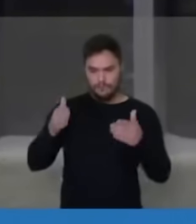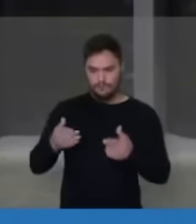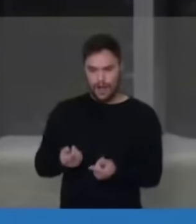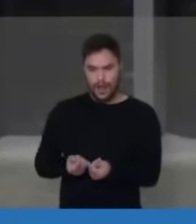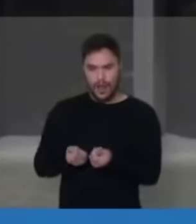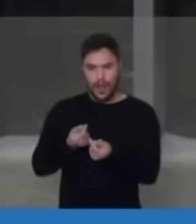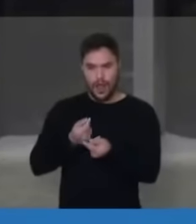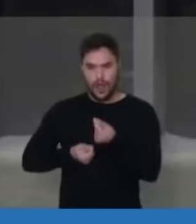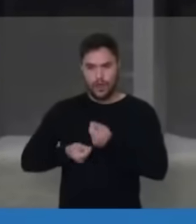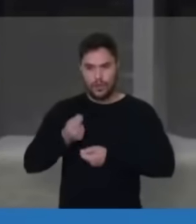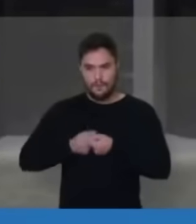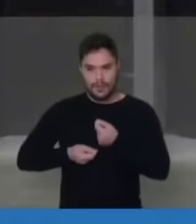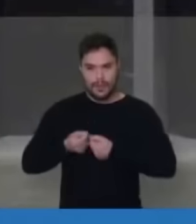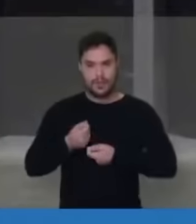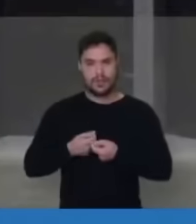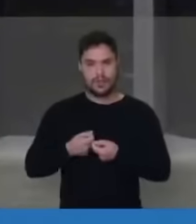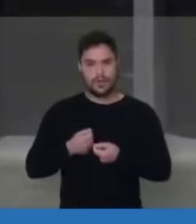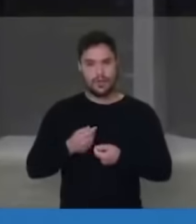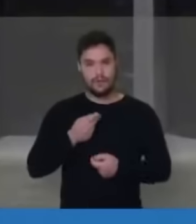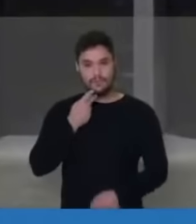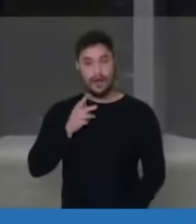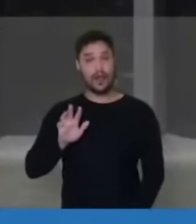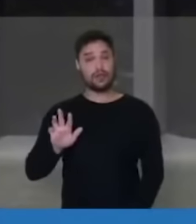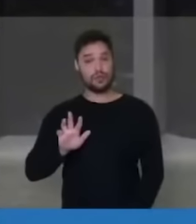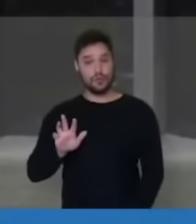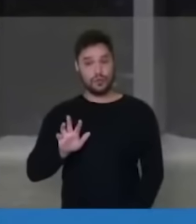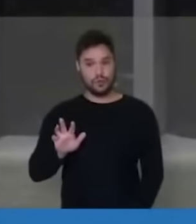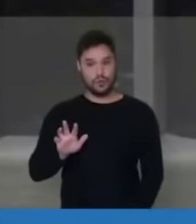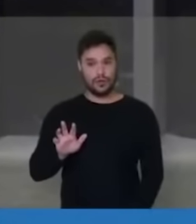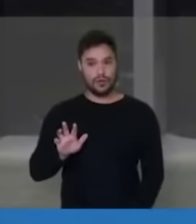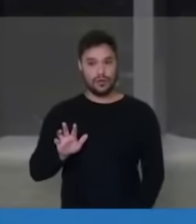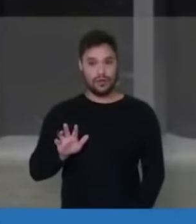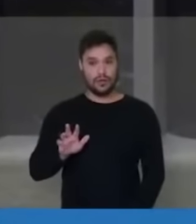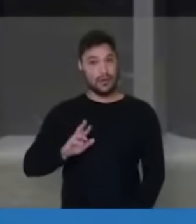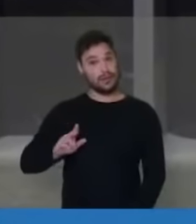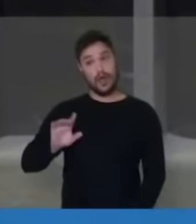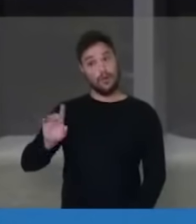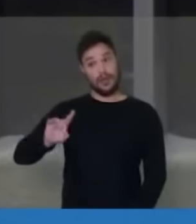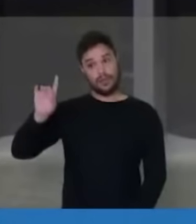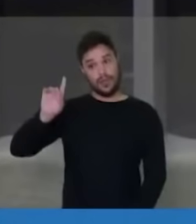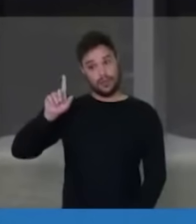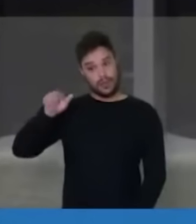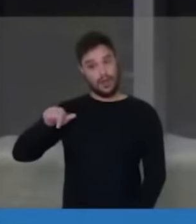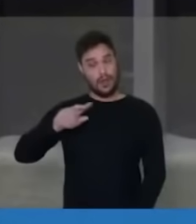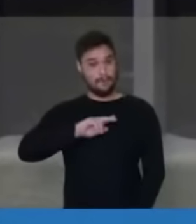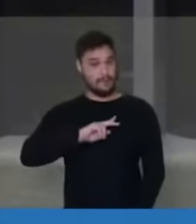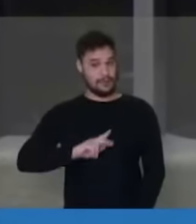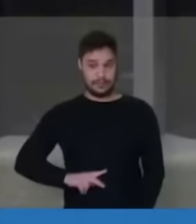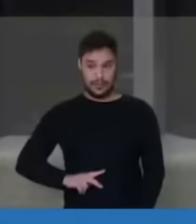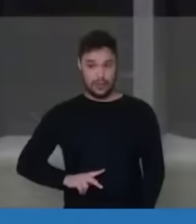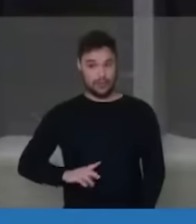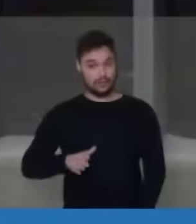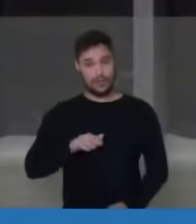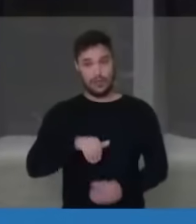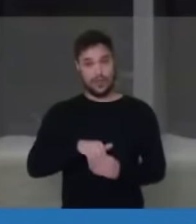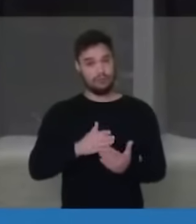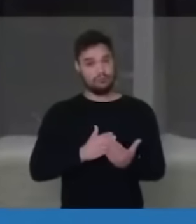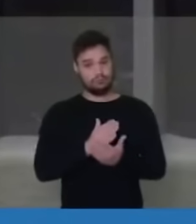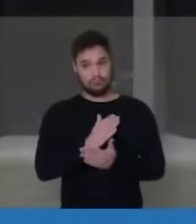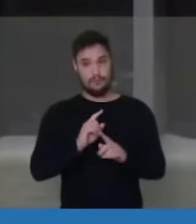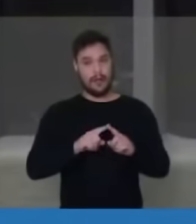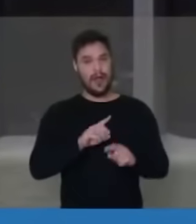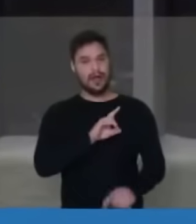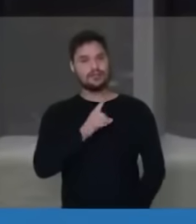até me referindo a uma suposta fala do Lula, que não é Deus, é um presidente da República eleito democraticamente,